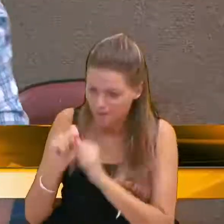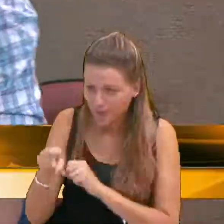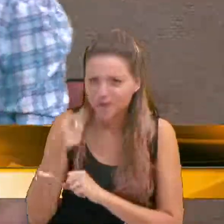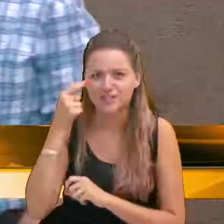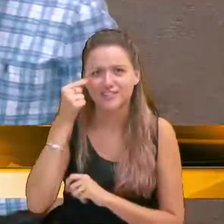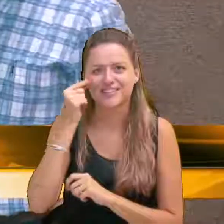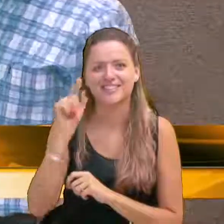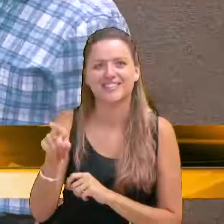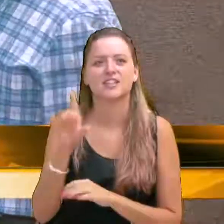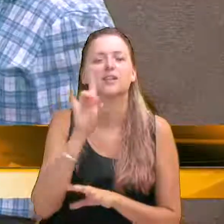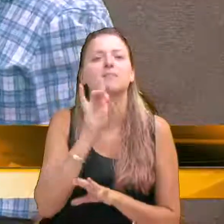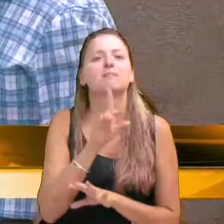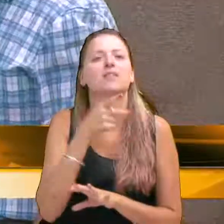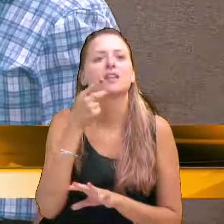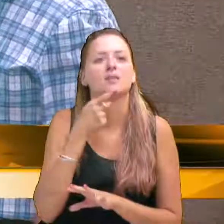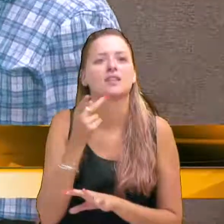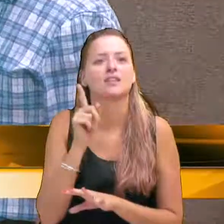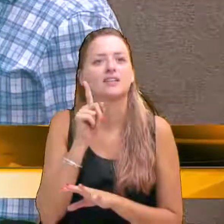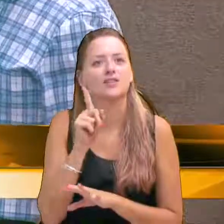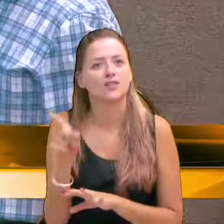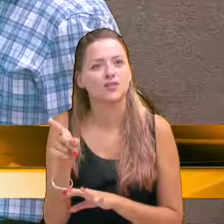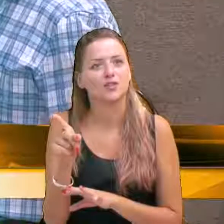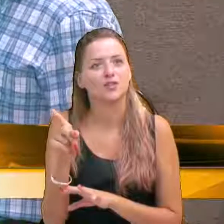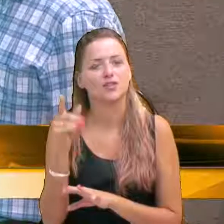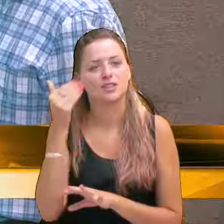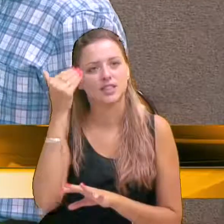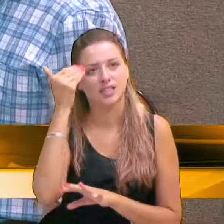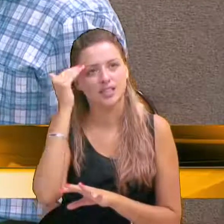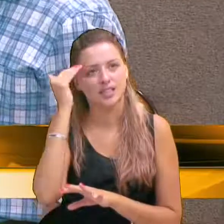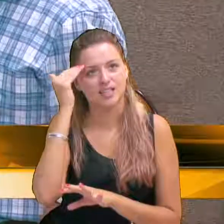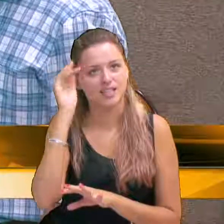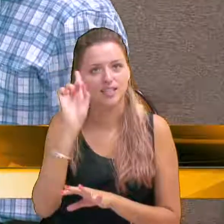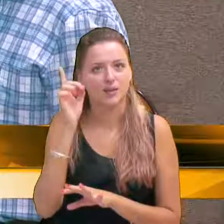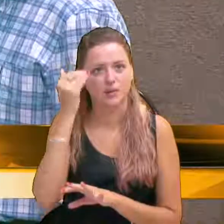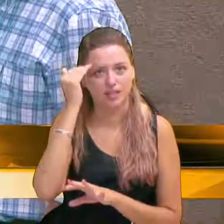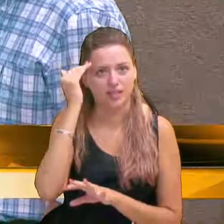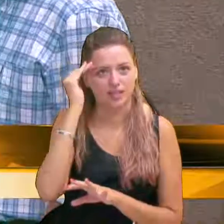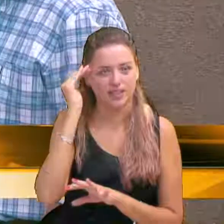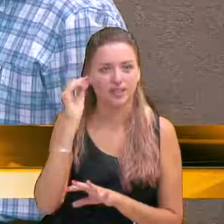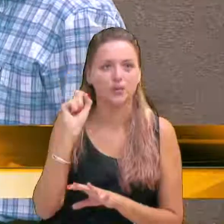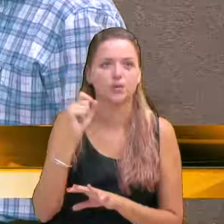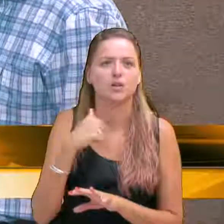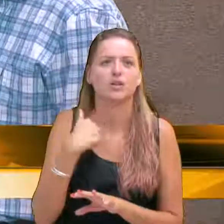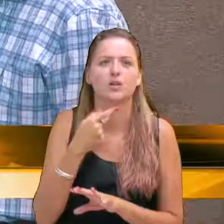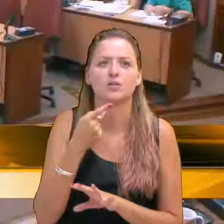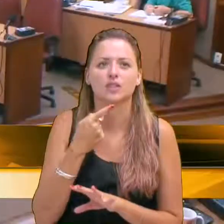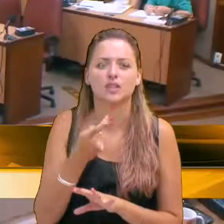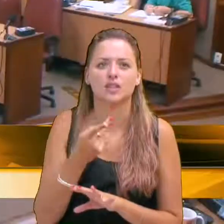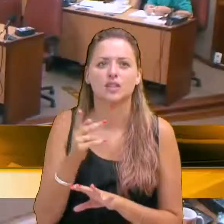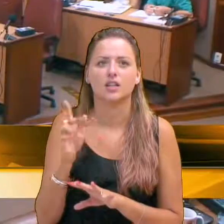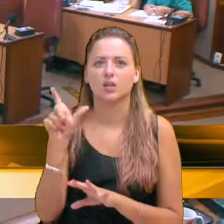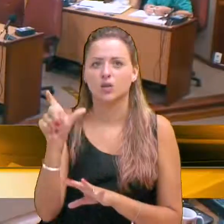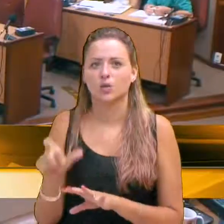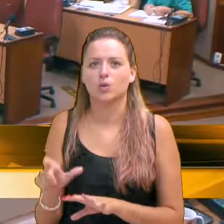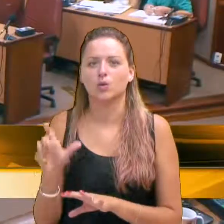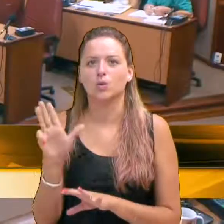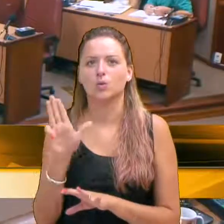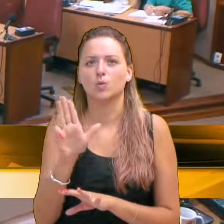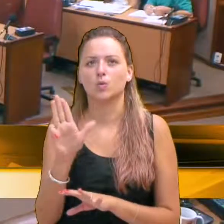favor. Só para dizer que Vossa Senhoria talvez tenha entendido bem, não tenha entendido bem o posicionamento. Eu digo, o Lula